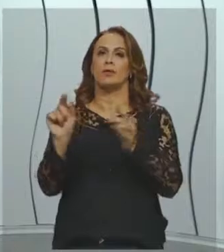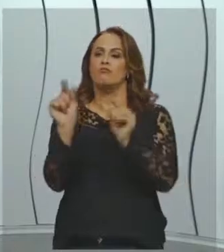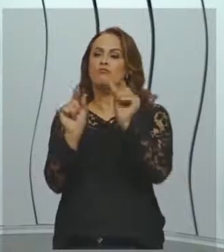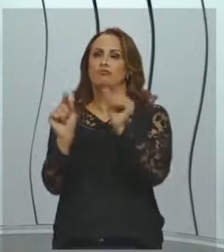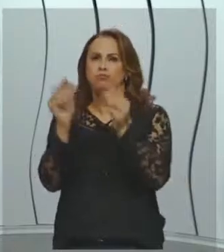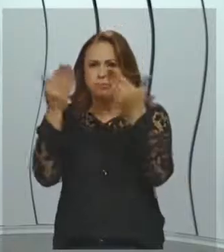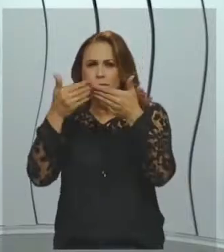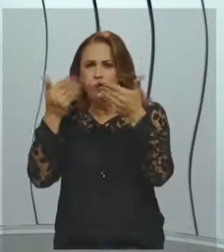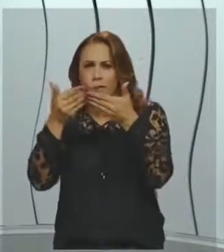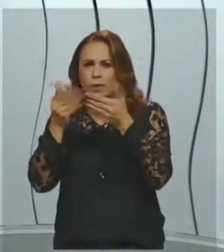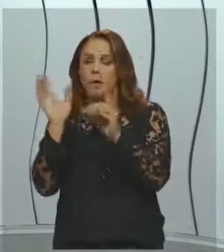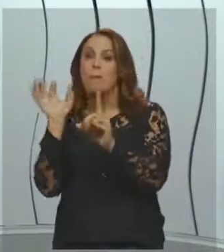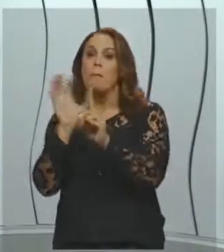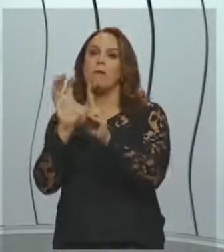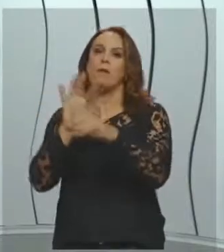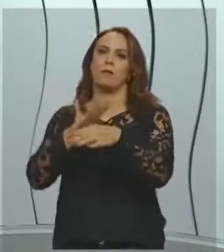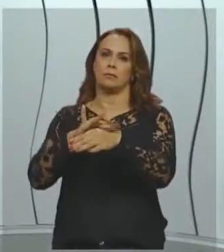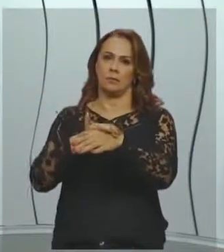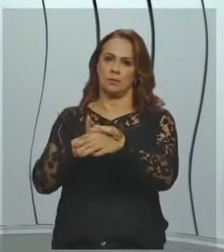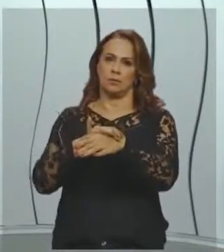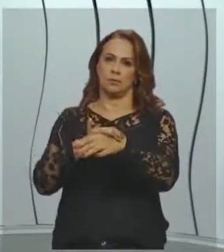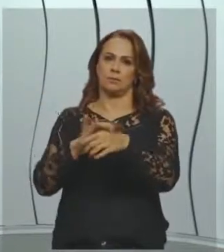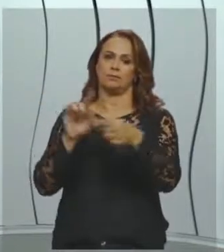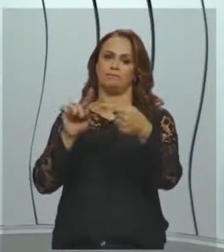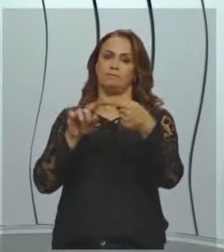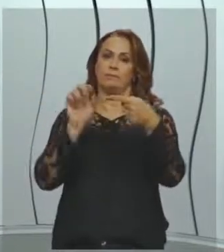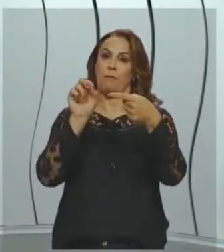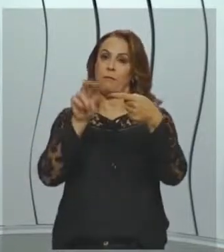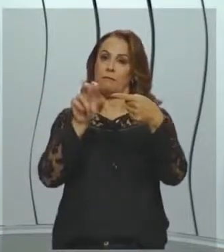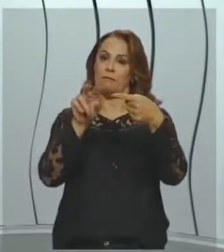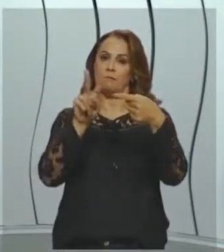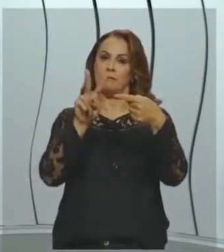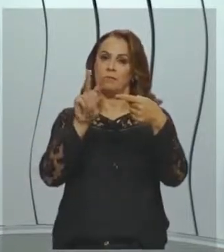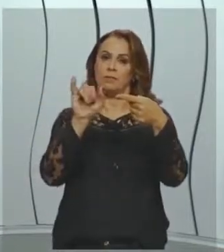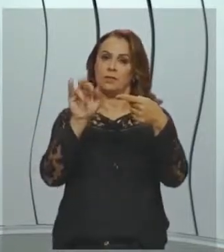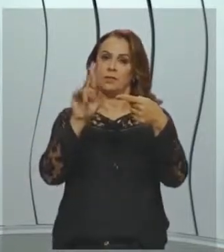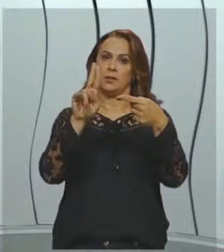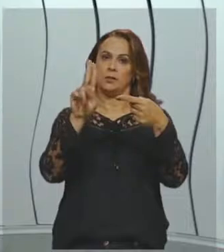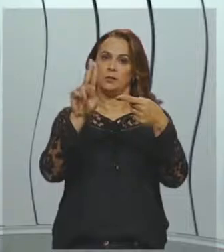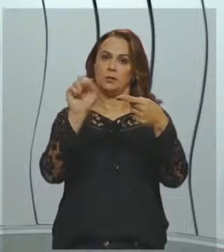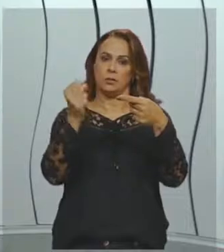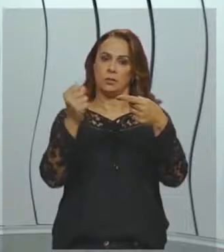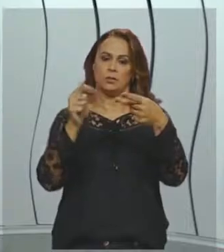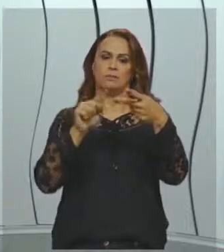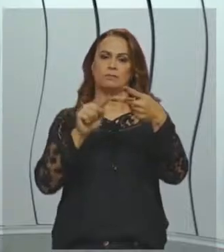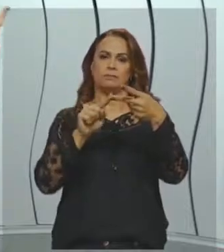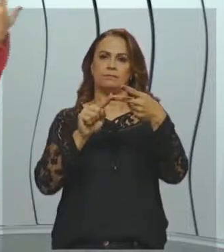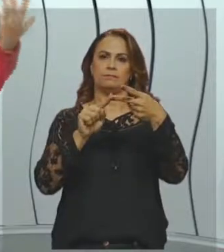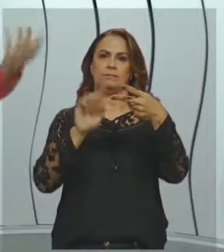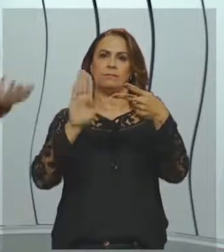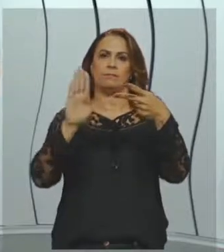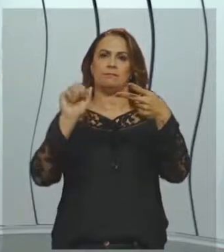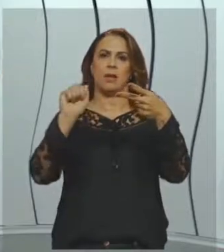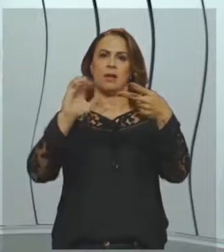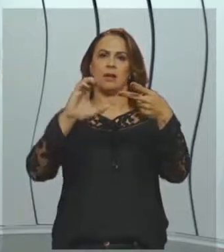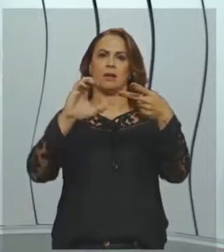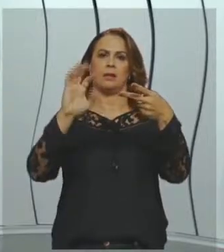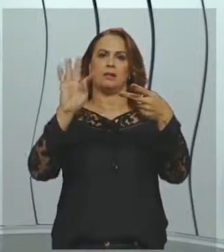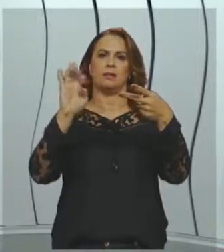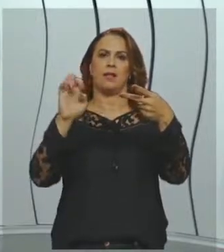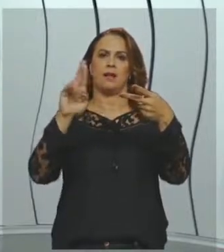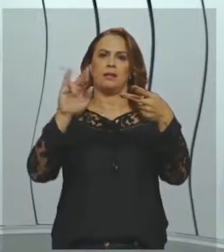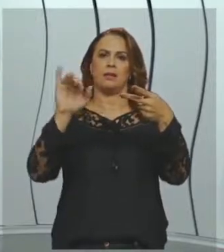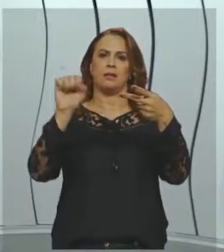doença. Vamos dar o foco em vírus e bactérias. São 2 micro-organismos que você já sabe sobre